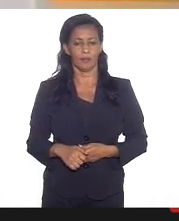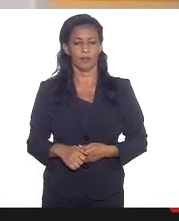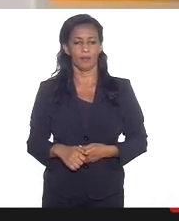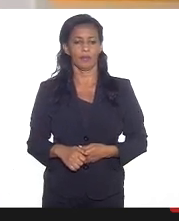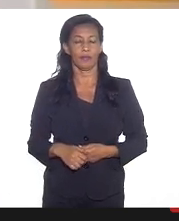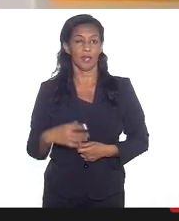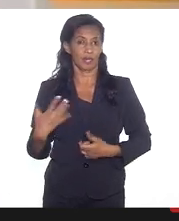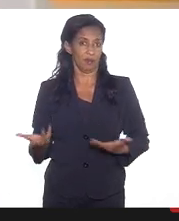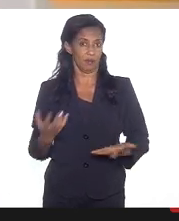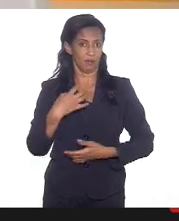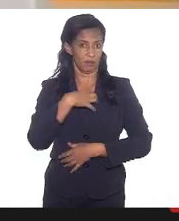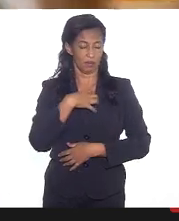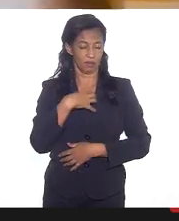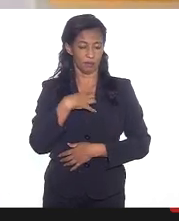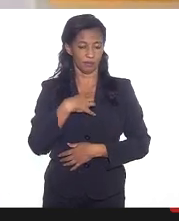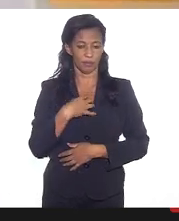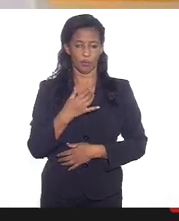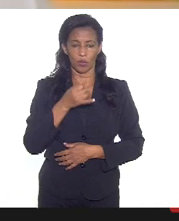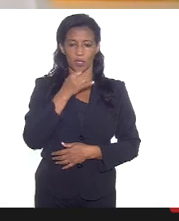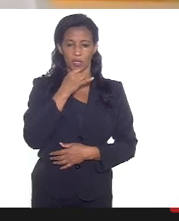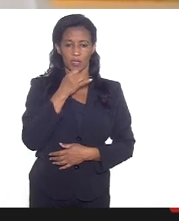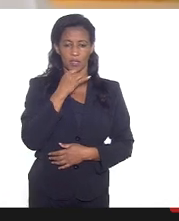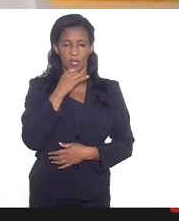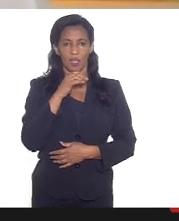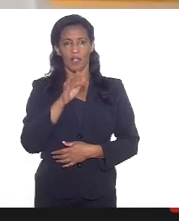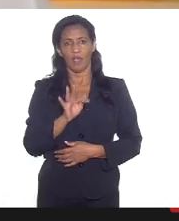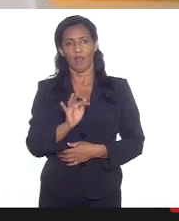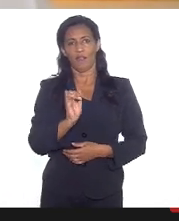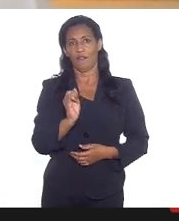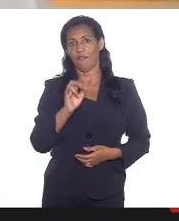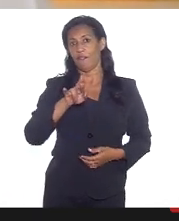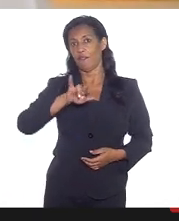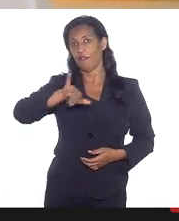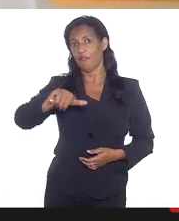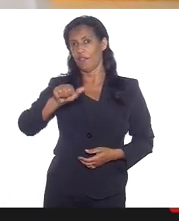nesse sentido, né, por exemplo, a Firjan é